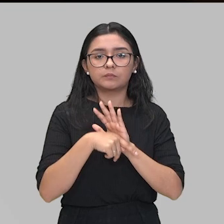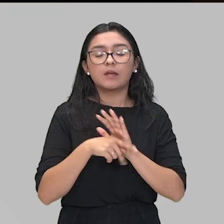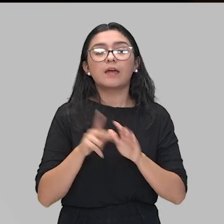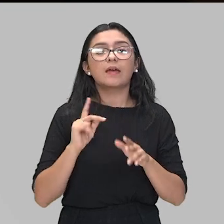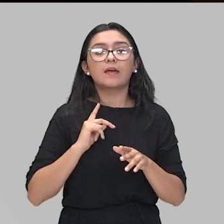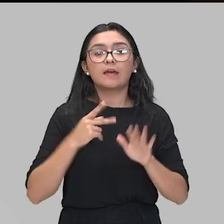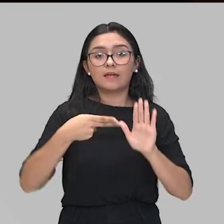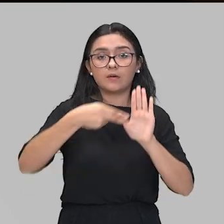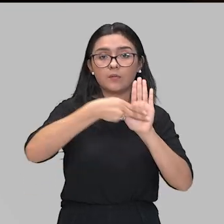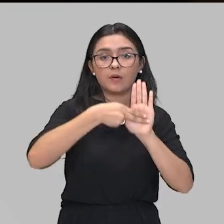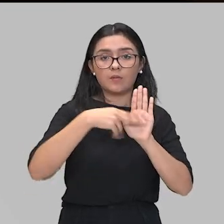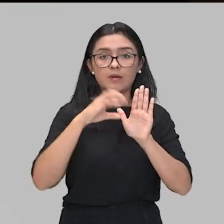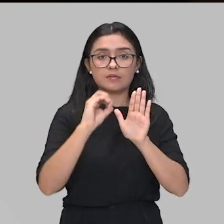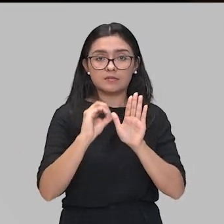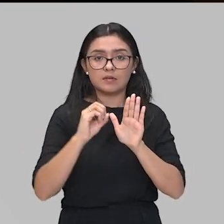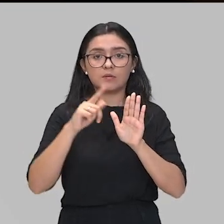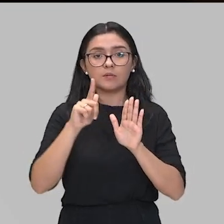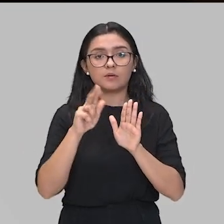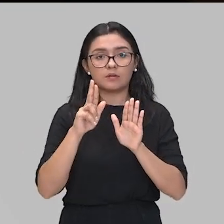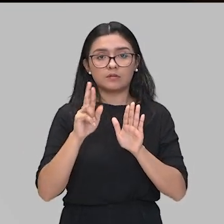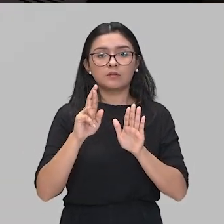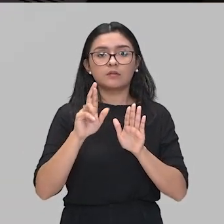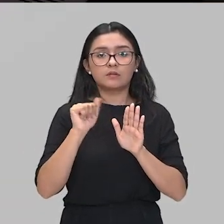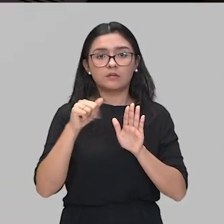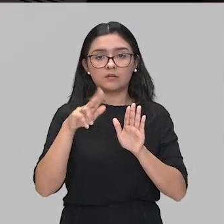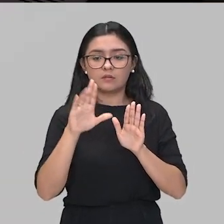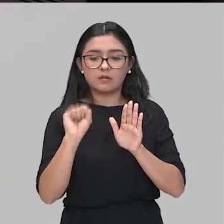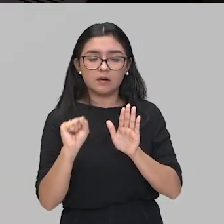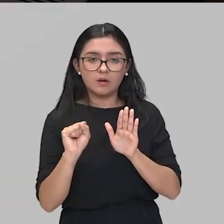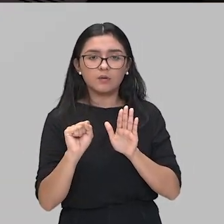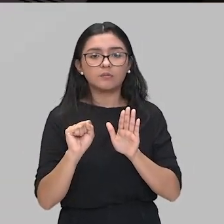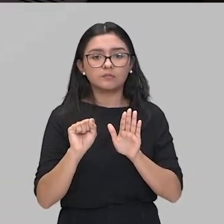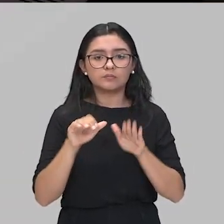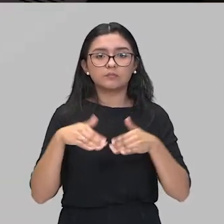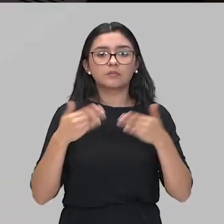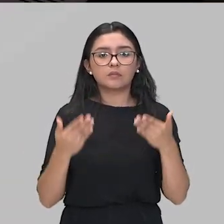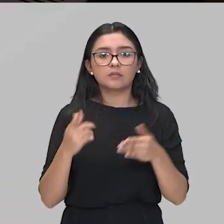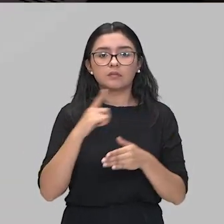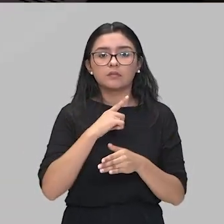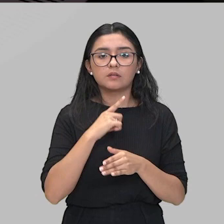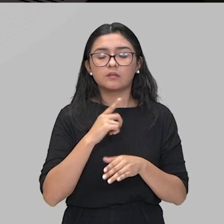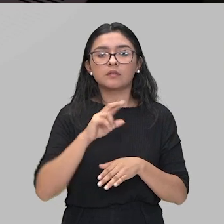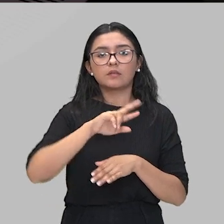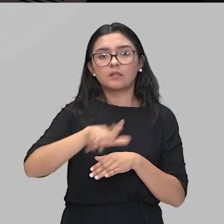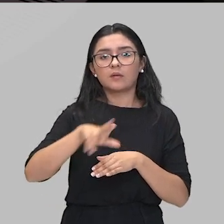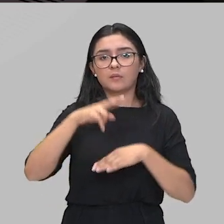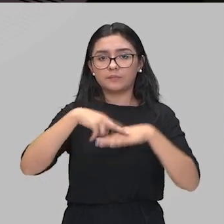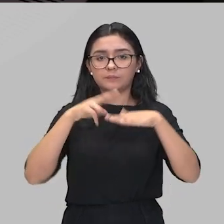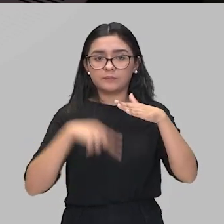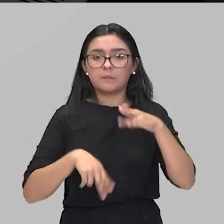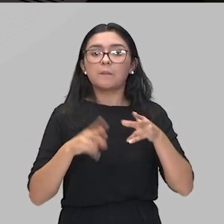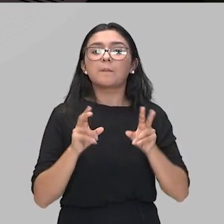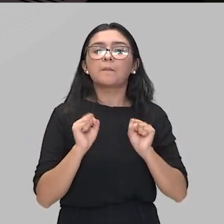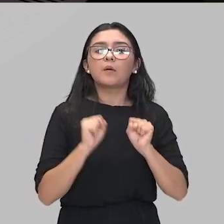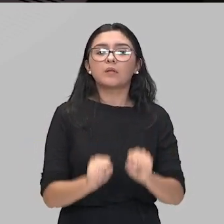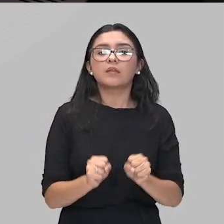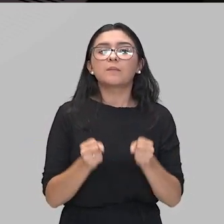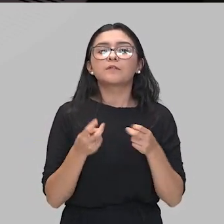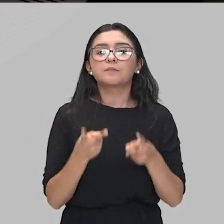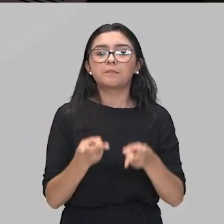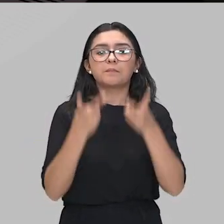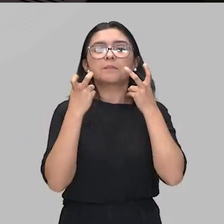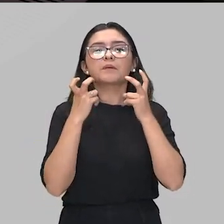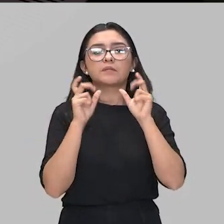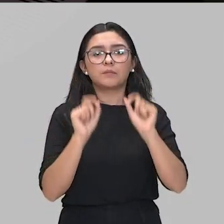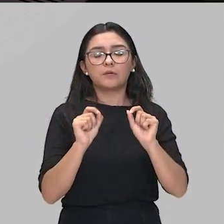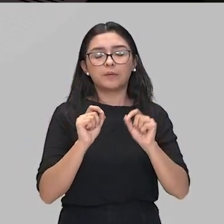graus. Como o ângulo de incidência é igual a 0 graus, o feixe não é refratado e podemos visualizar